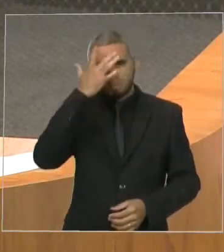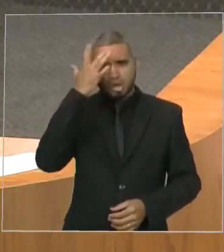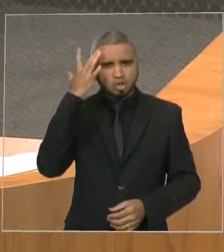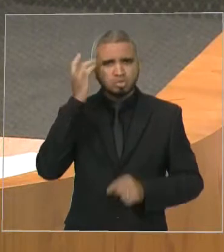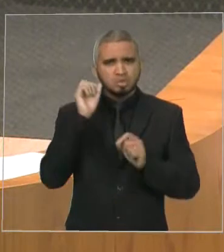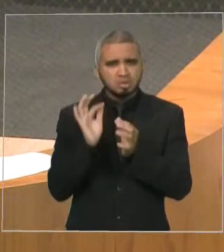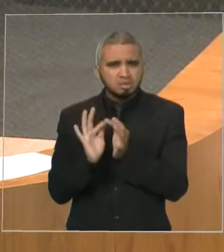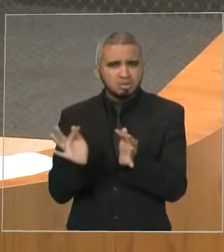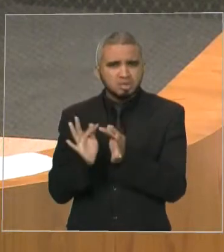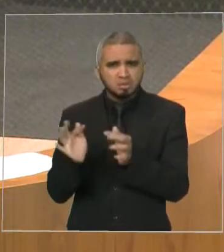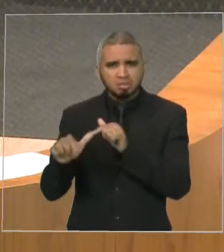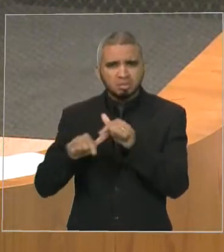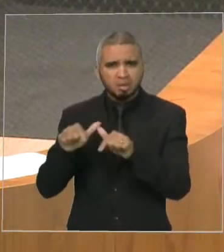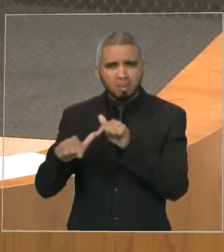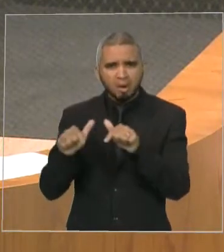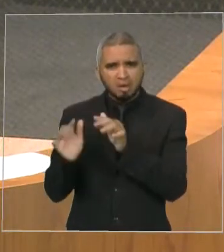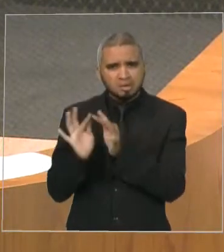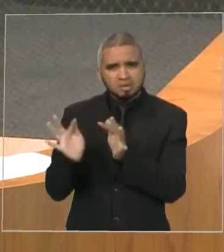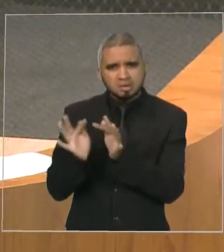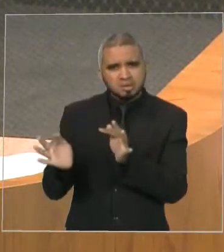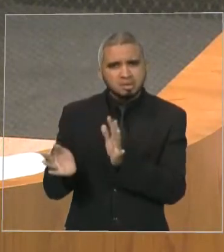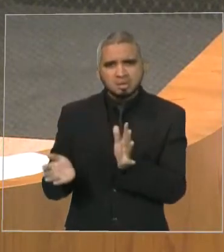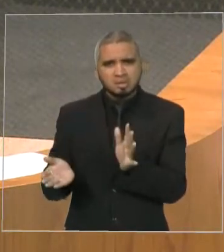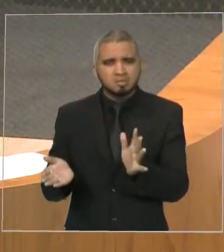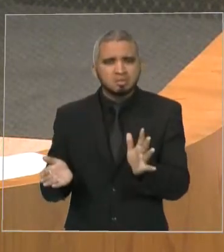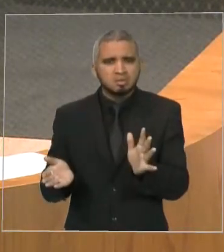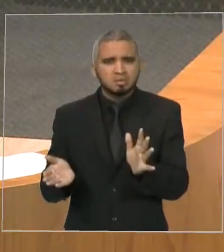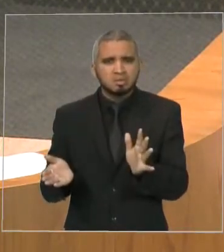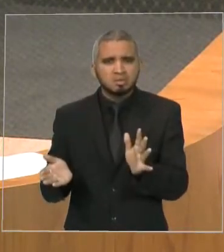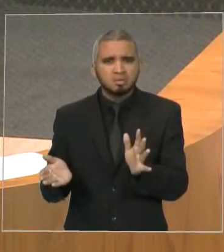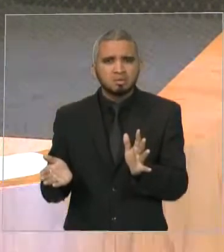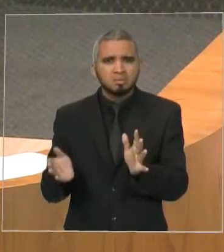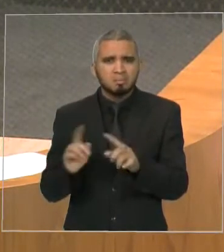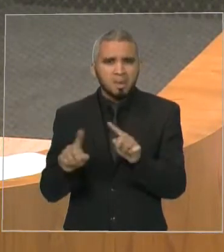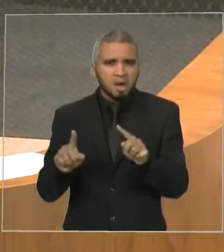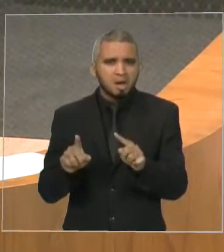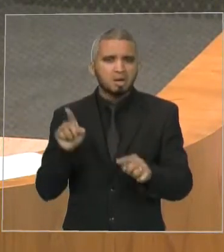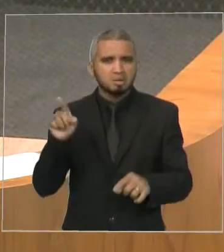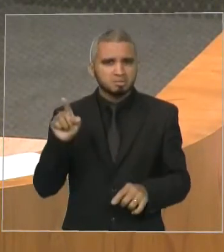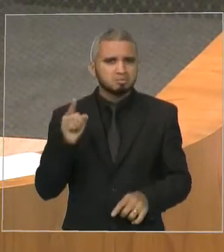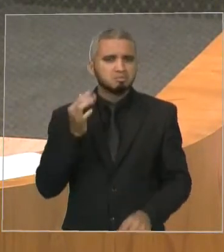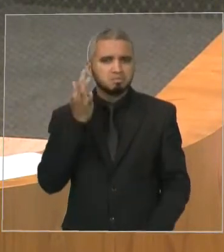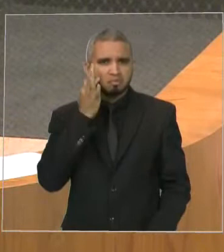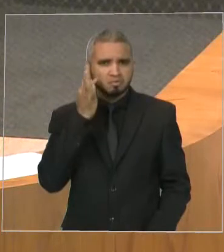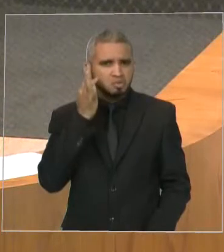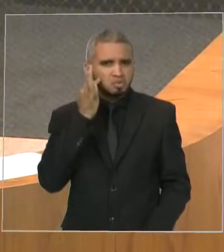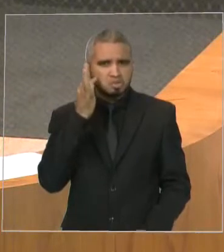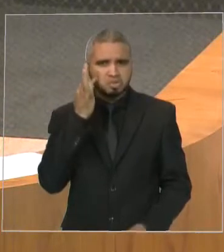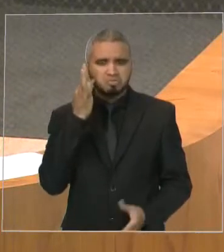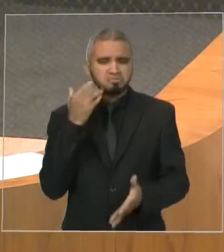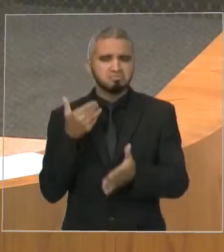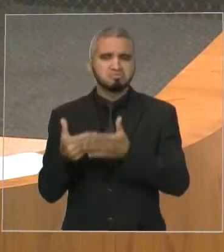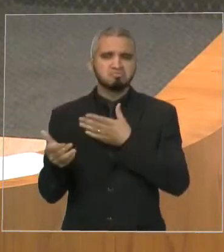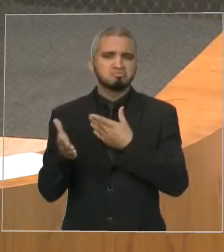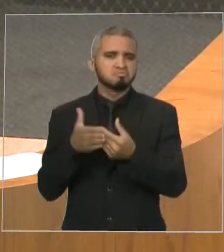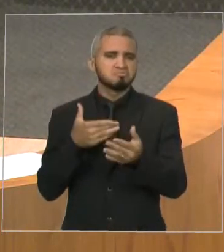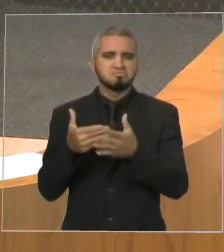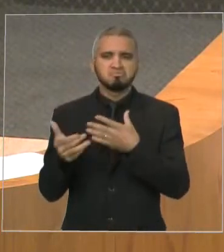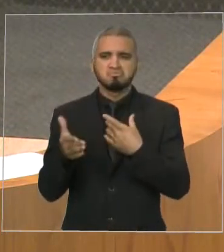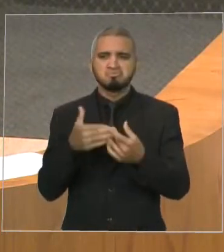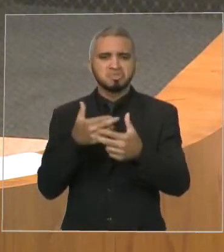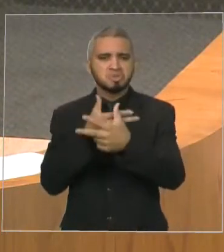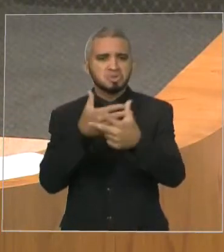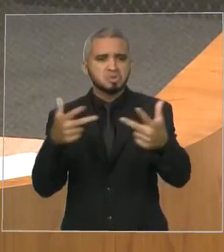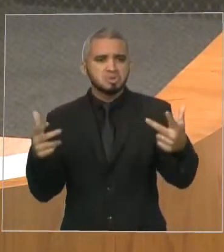Nina, para sobreviver. Então, mesmo assim, diante de tudo que estava acontecendo, que está